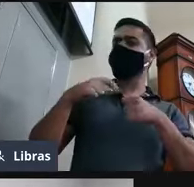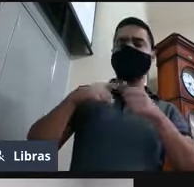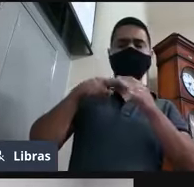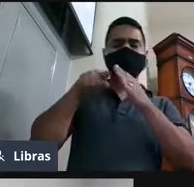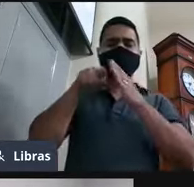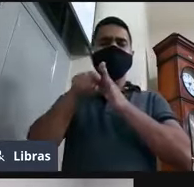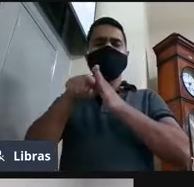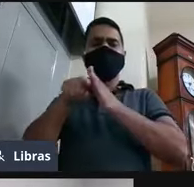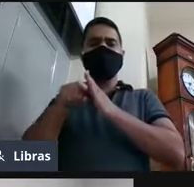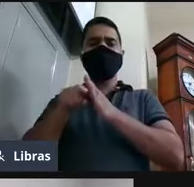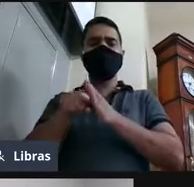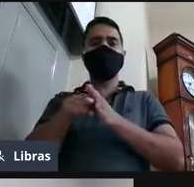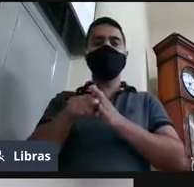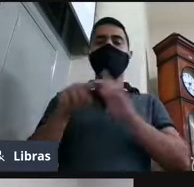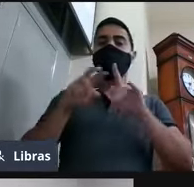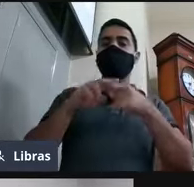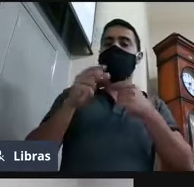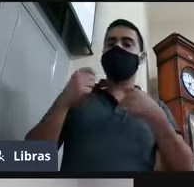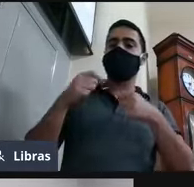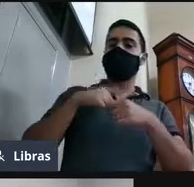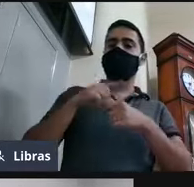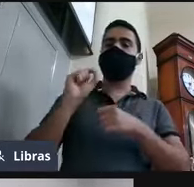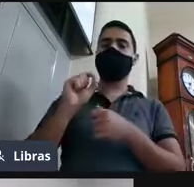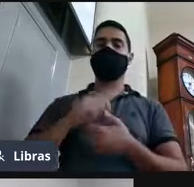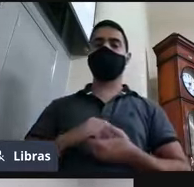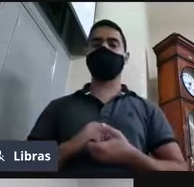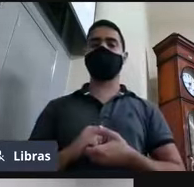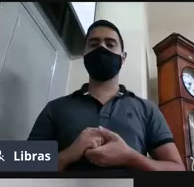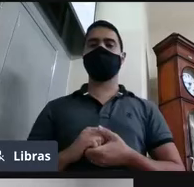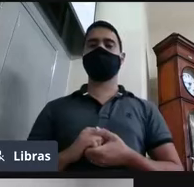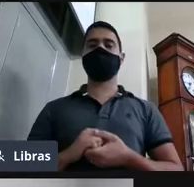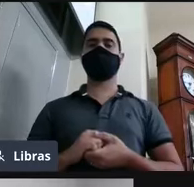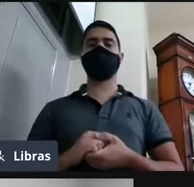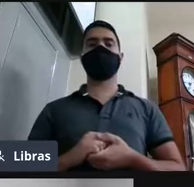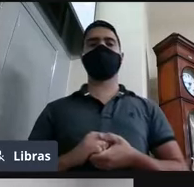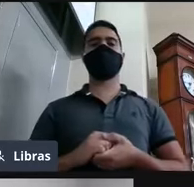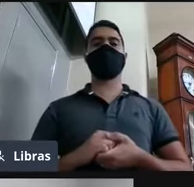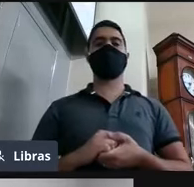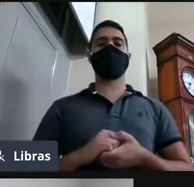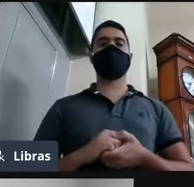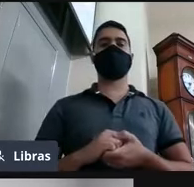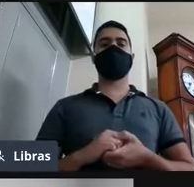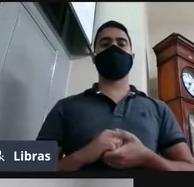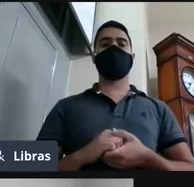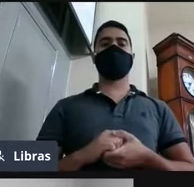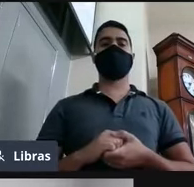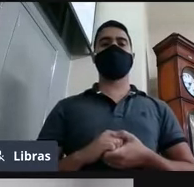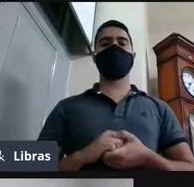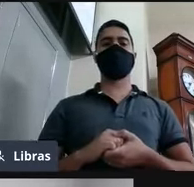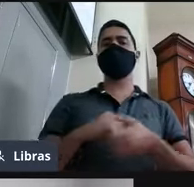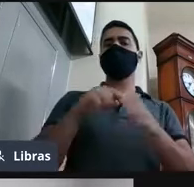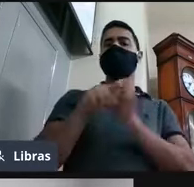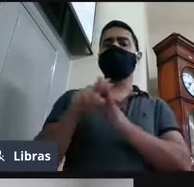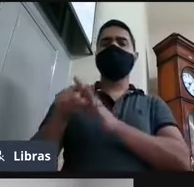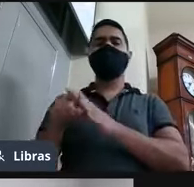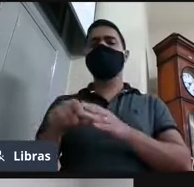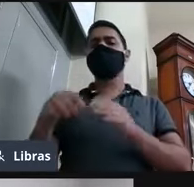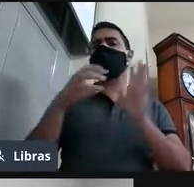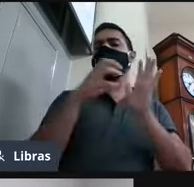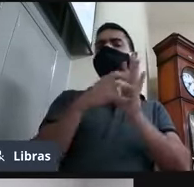fiscalizar. Nesta linha, é importante delinear com sensa venia a função de controle de fiscalização pela Câmara